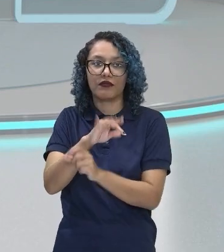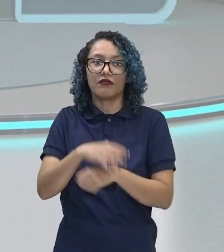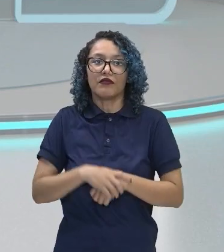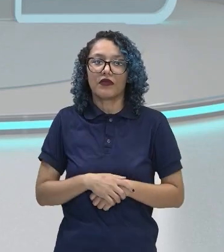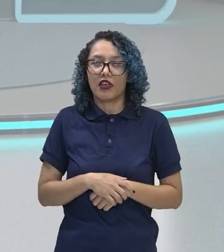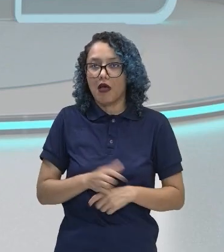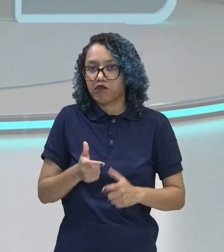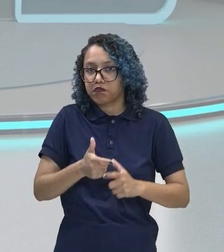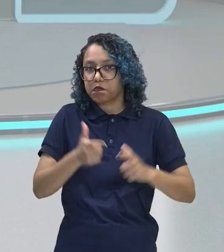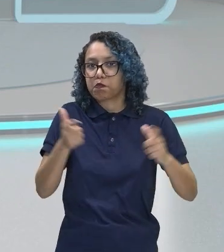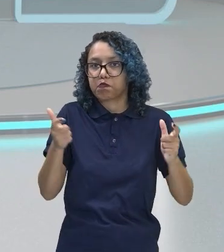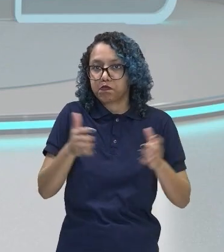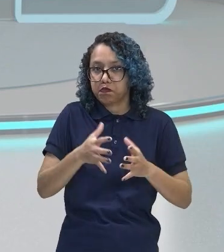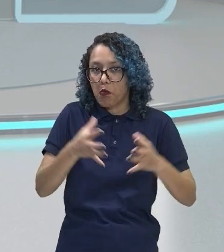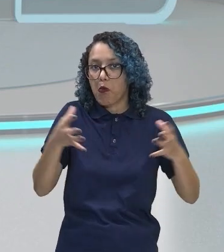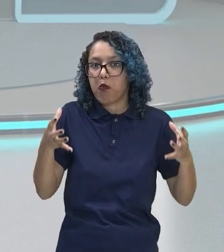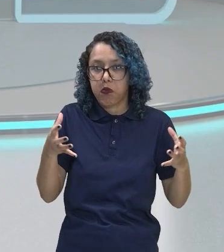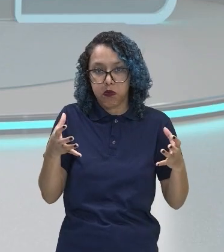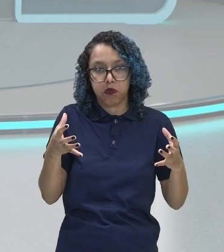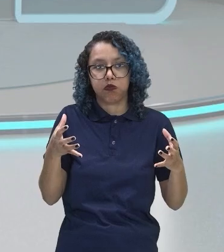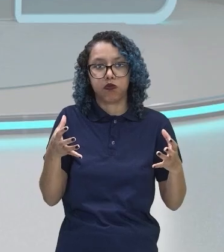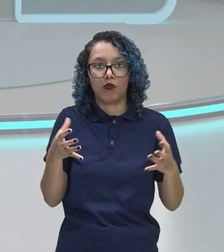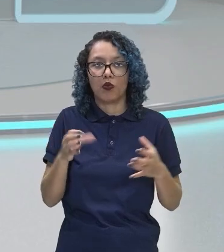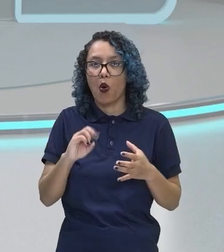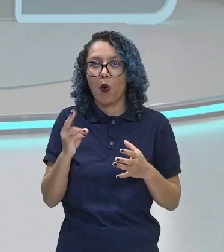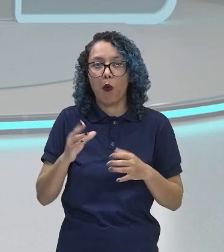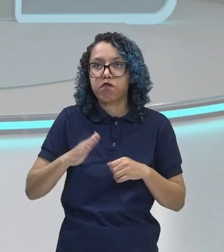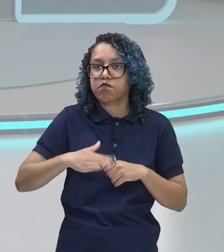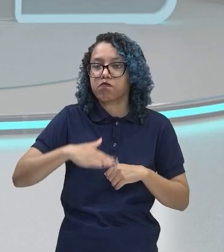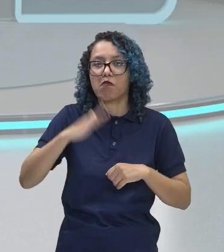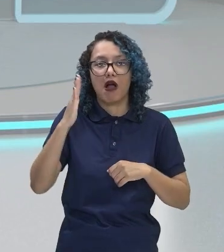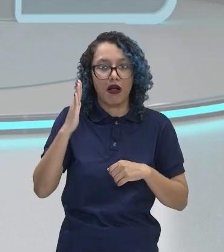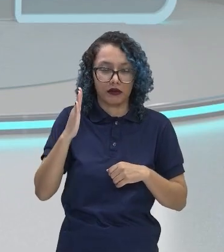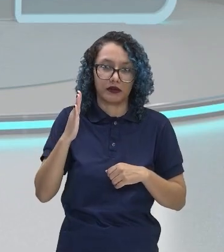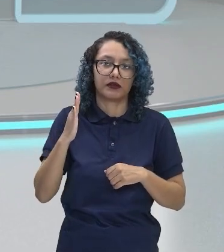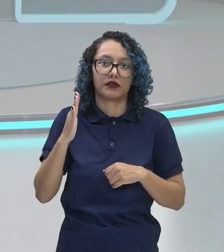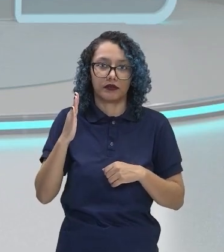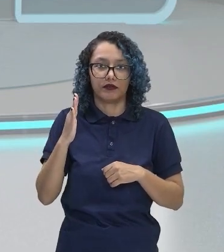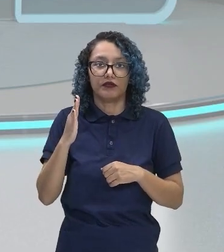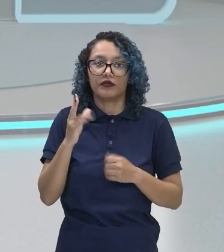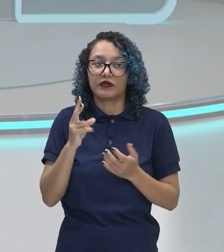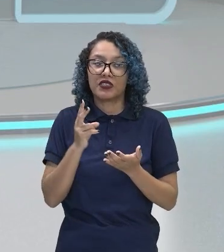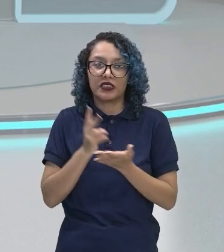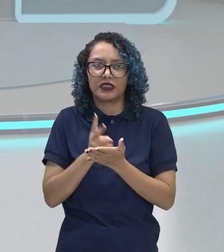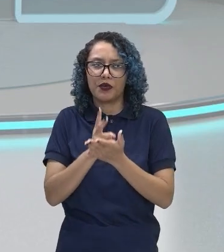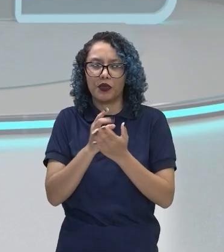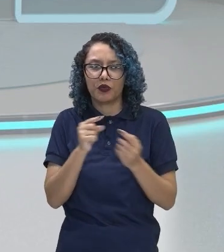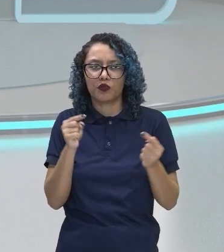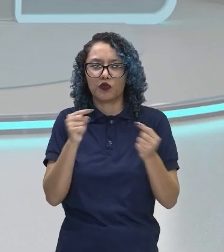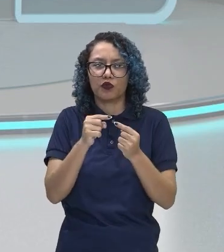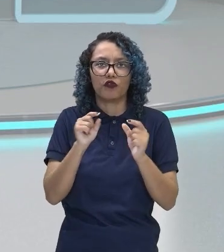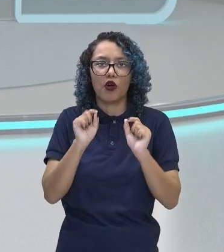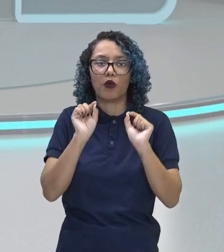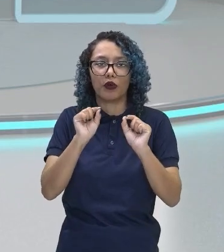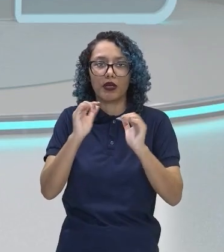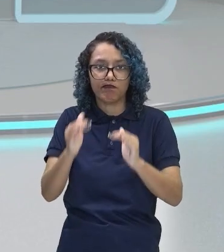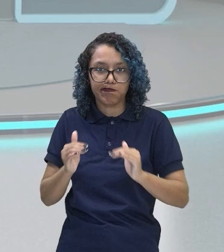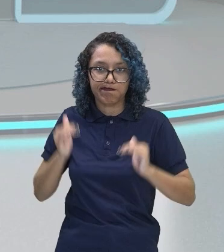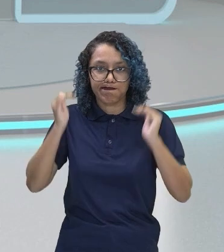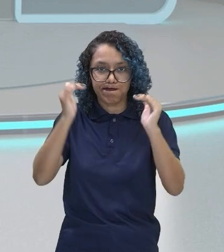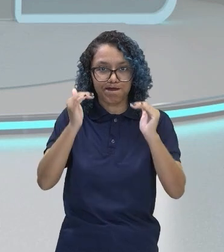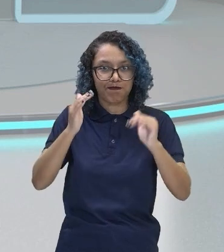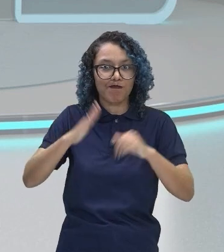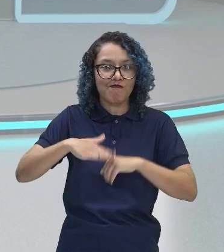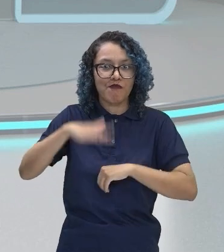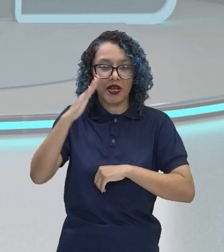né? Aí largest, o maior, o mais amplo, tá? Sempre nesse sentido, levando ao extremo essa qualidade, tá